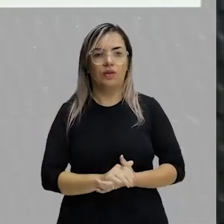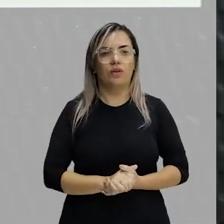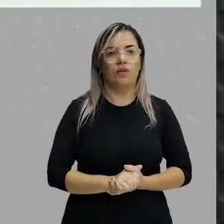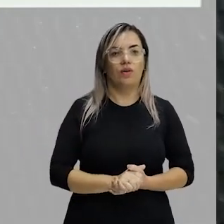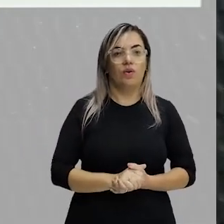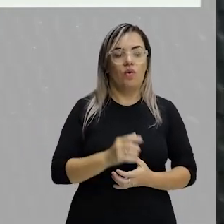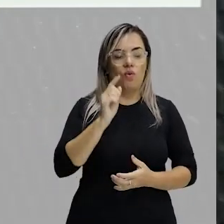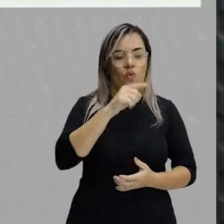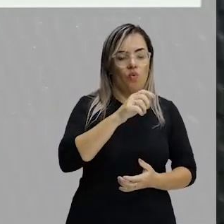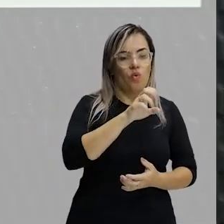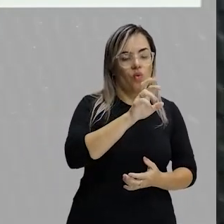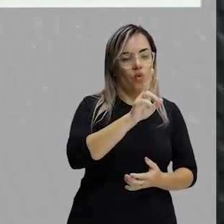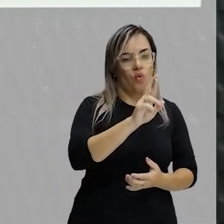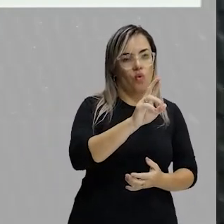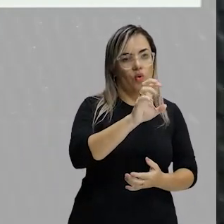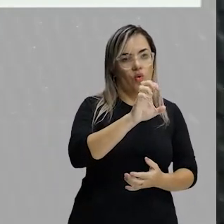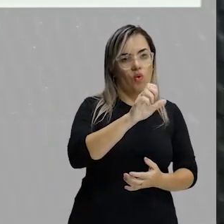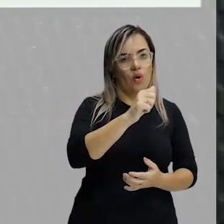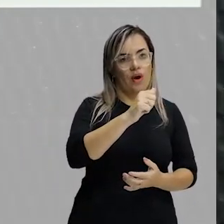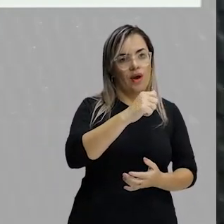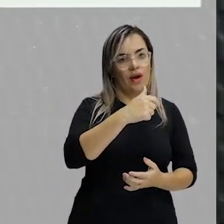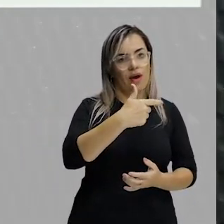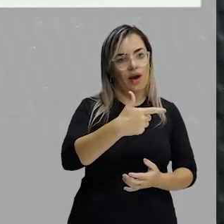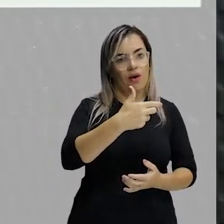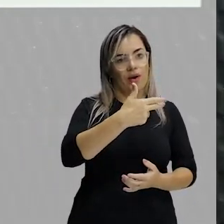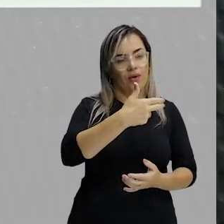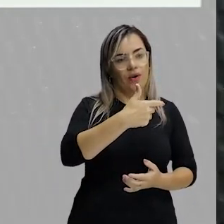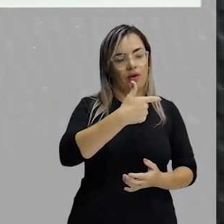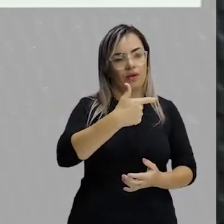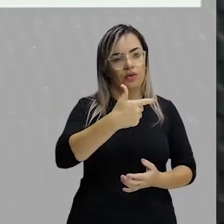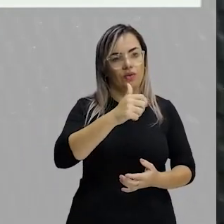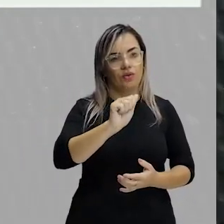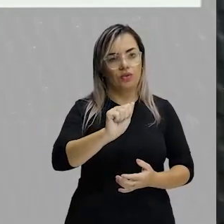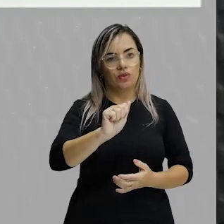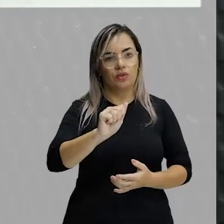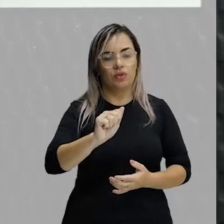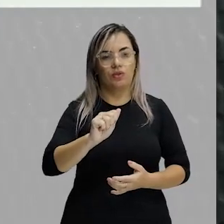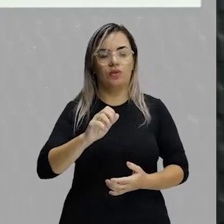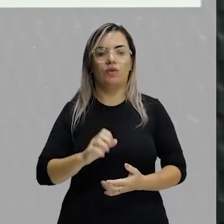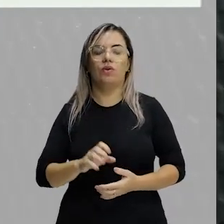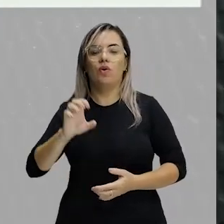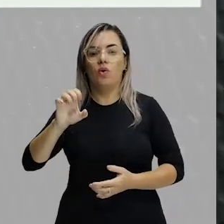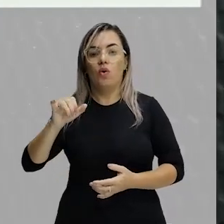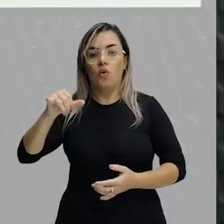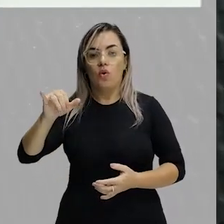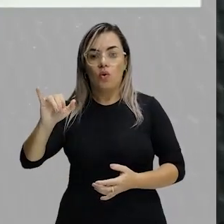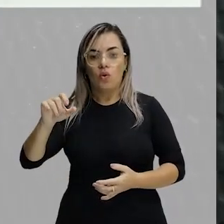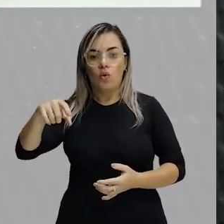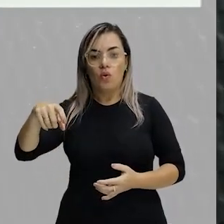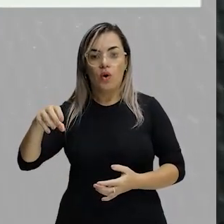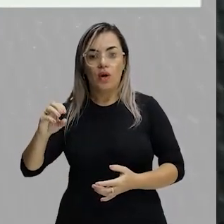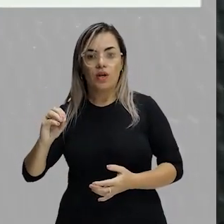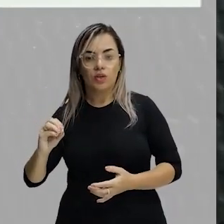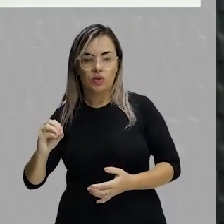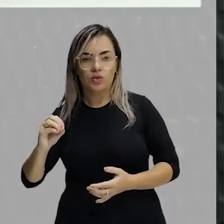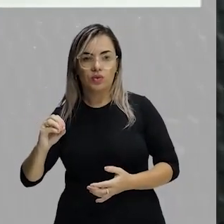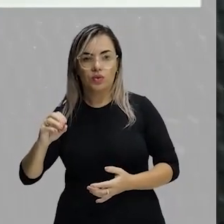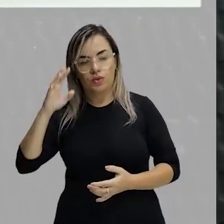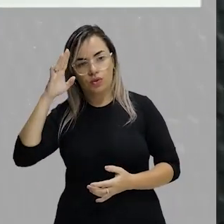os vértices. Então, vale 2A. Certo? O eixo imaginário é a distância aqui entre B1 e